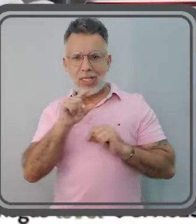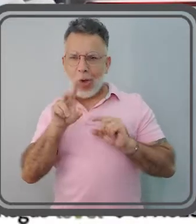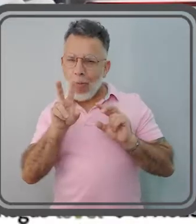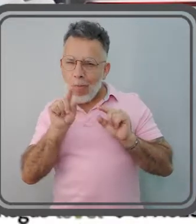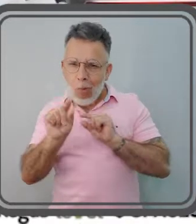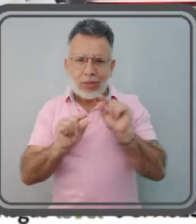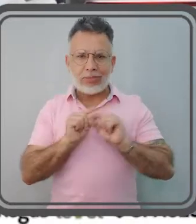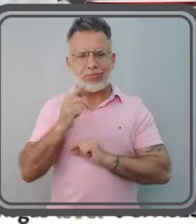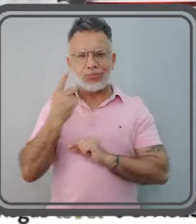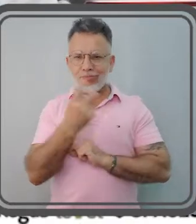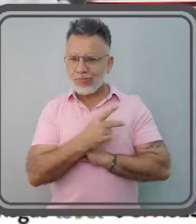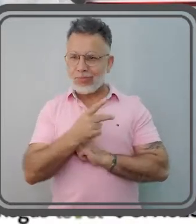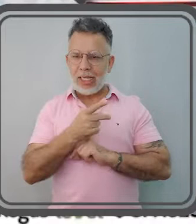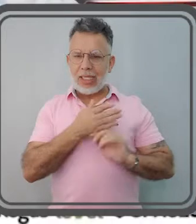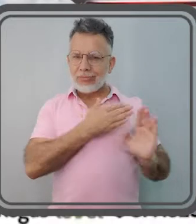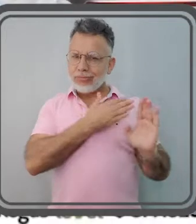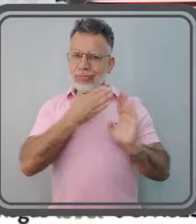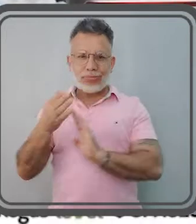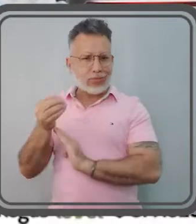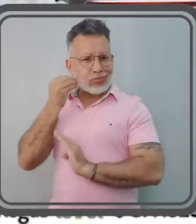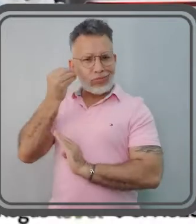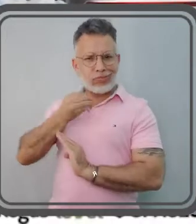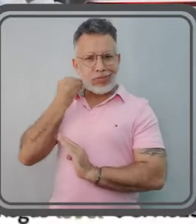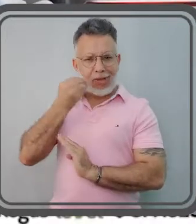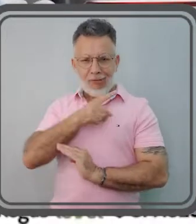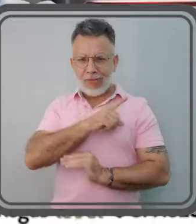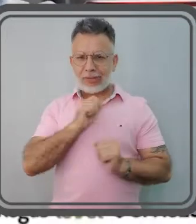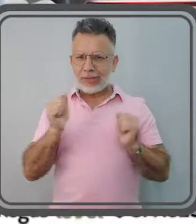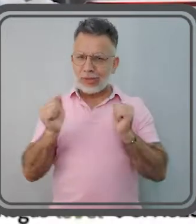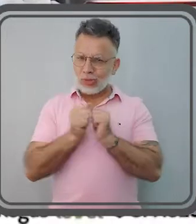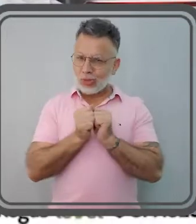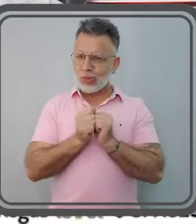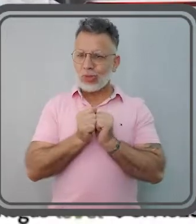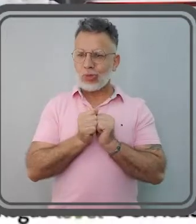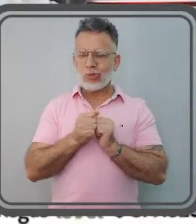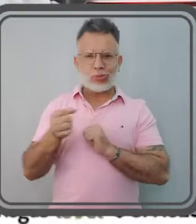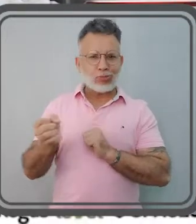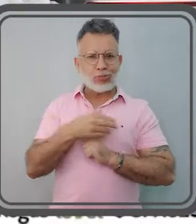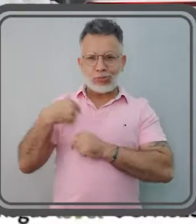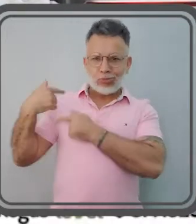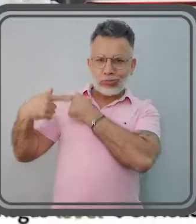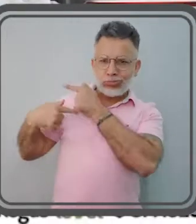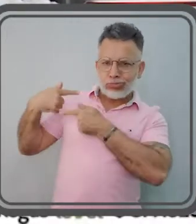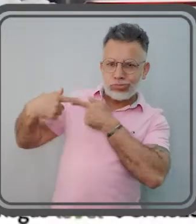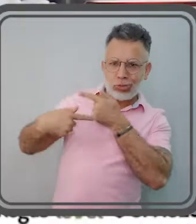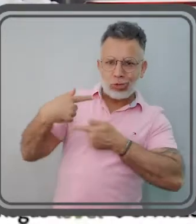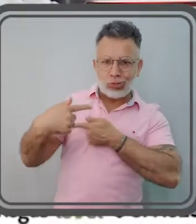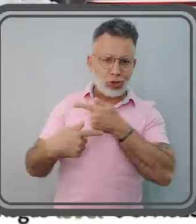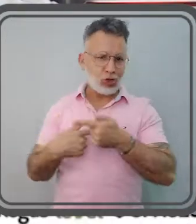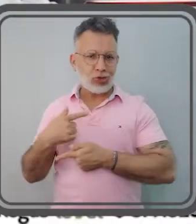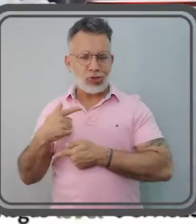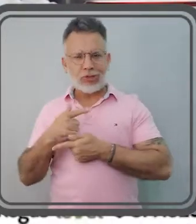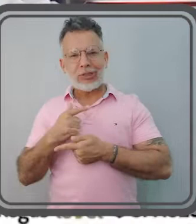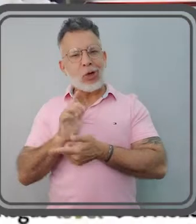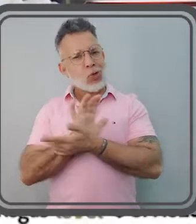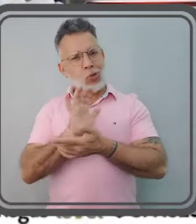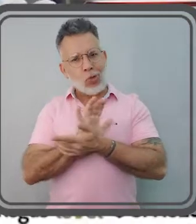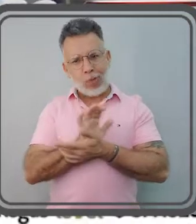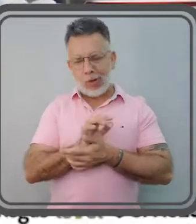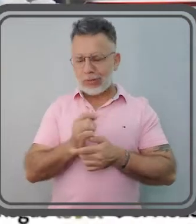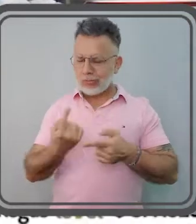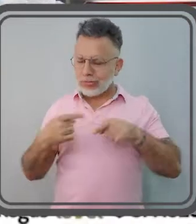de uma nova geração de franqueadores, né? Vem acelerando aí na pandemia, abrindo unidade atrás